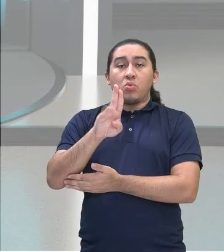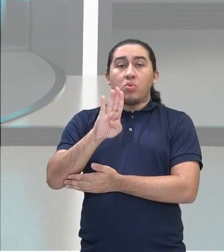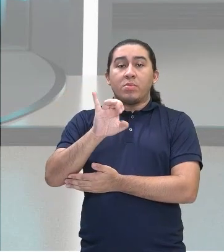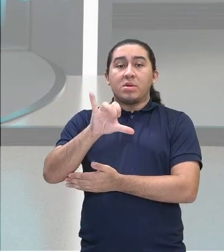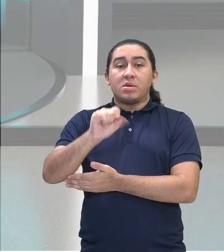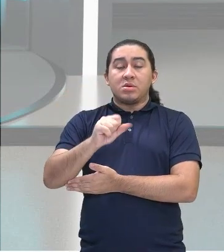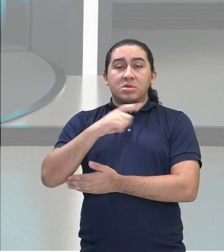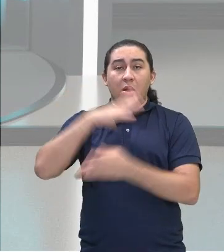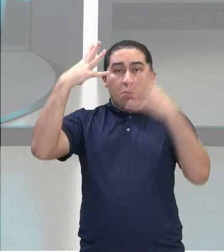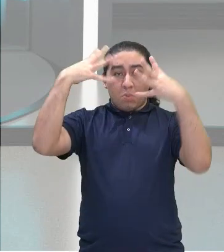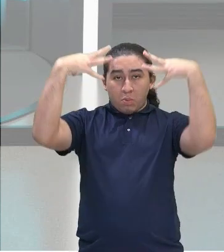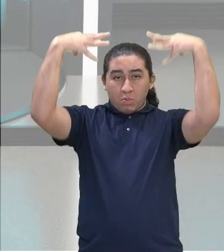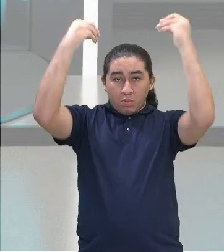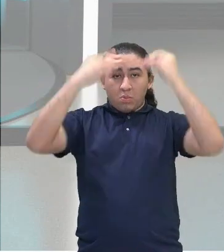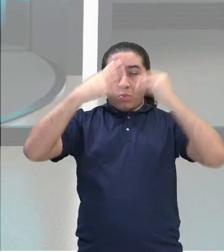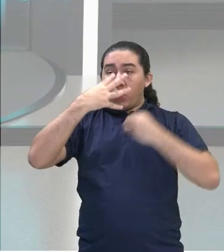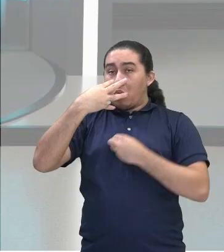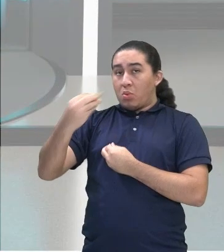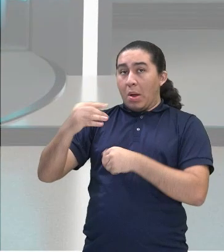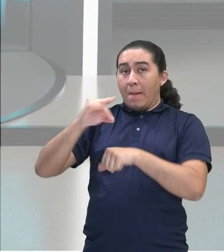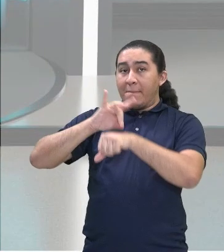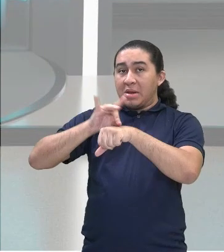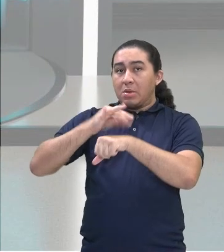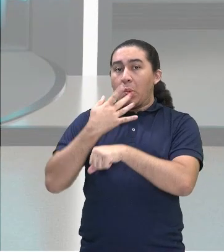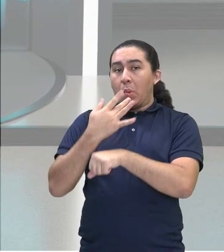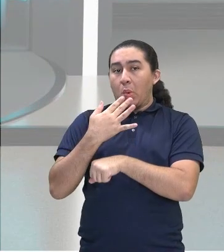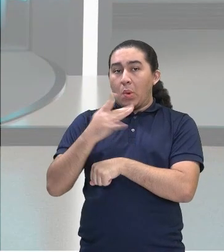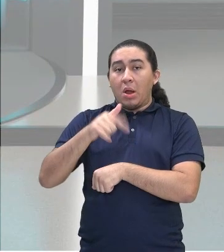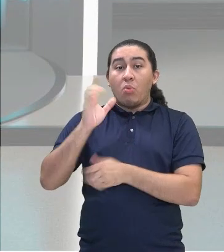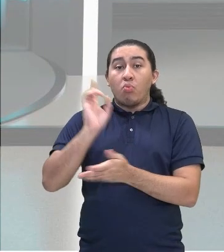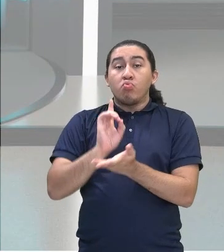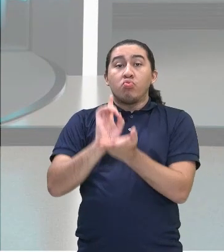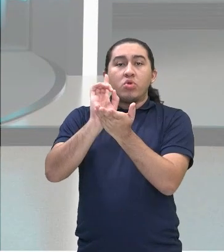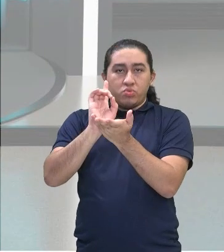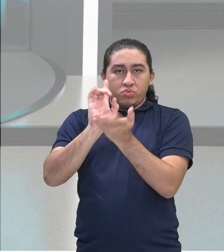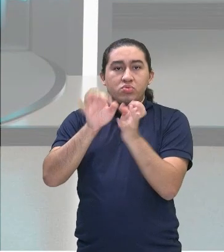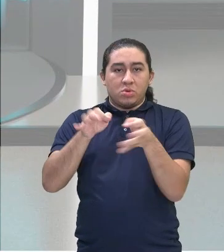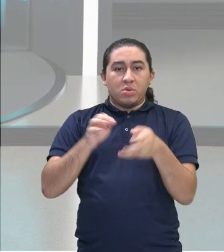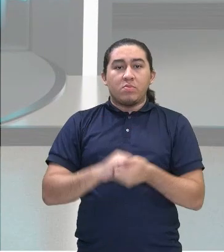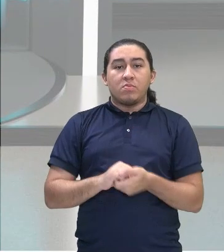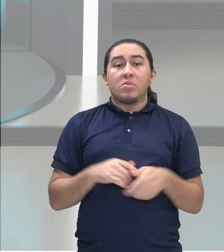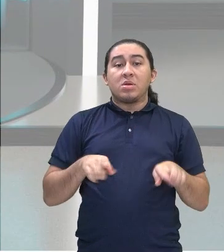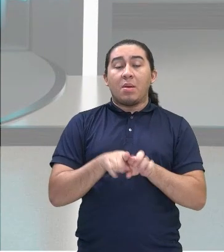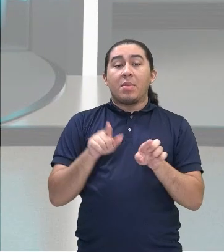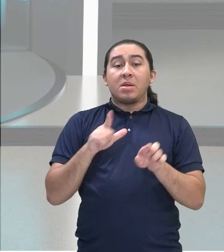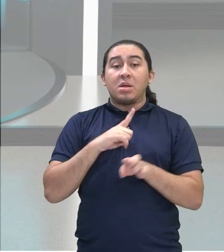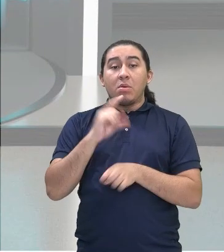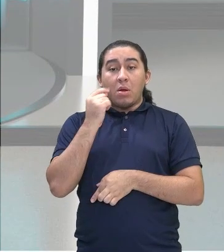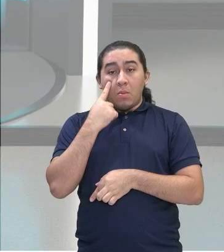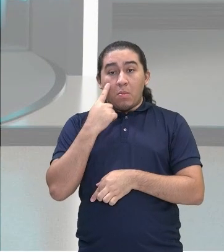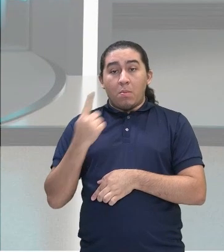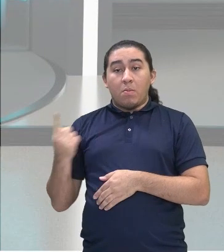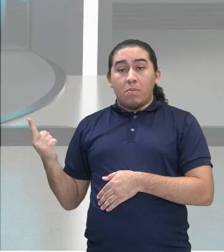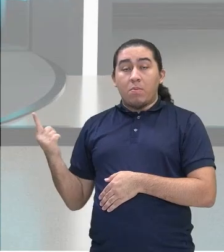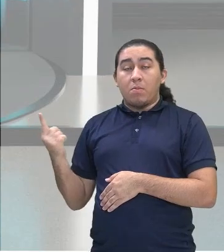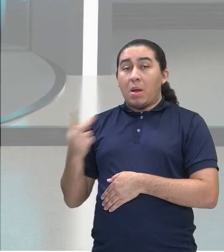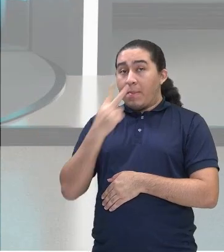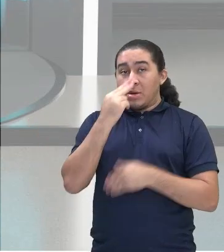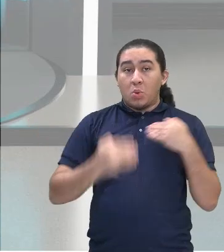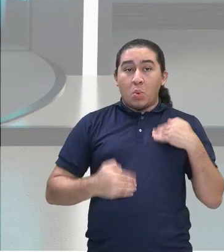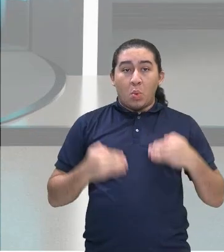o túmulo do faraó. Como vocês podem ver, corpo humano e cabeça de animal, ou seja, de um